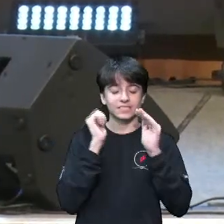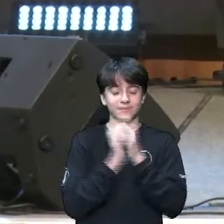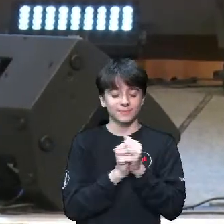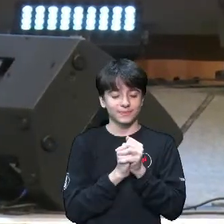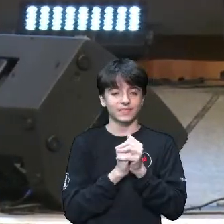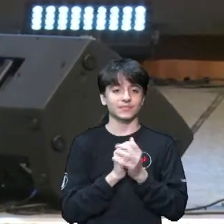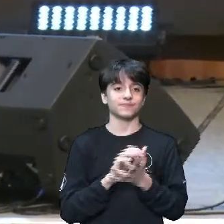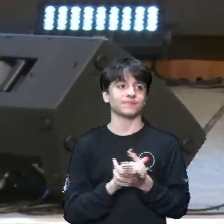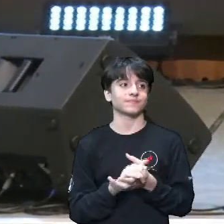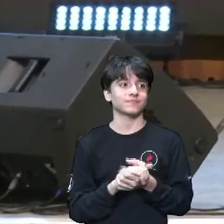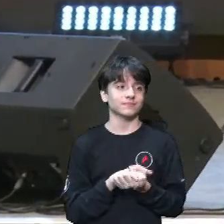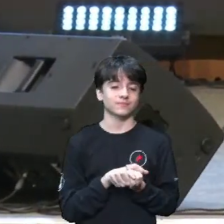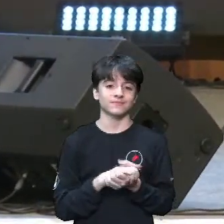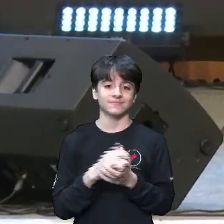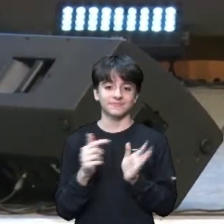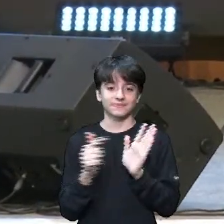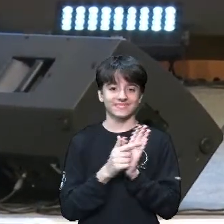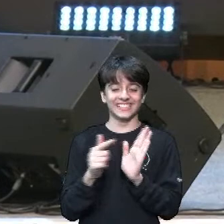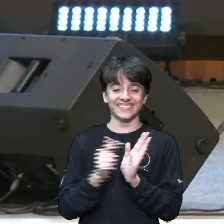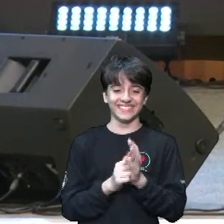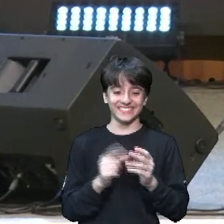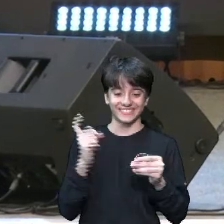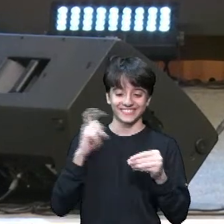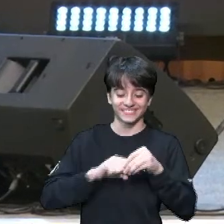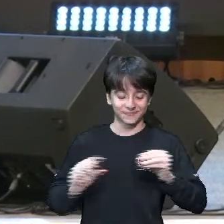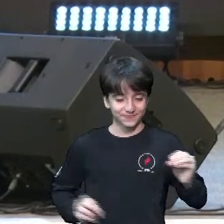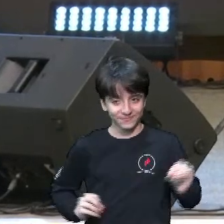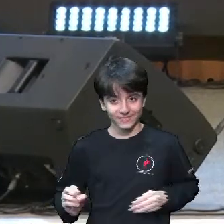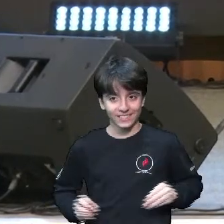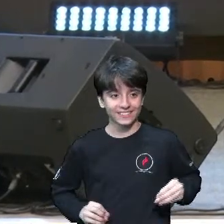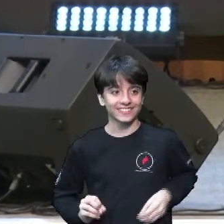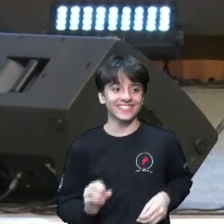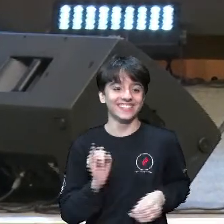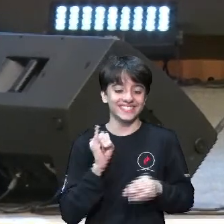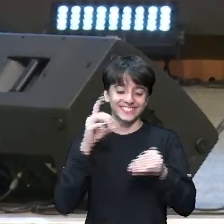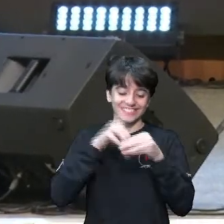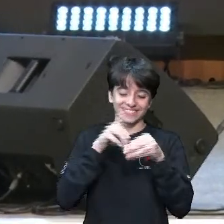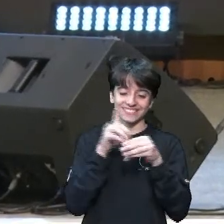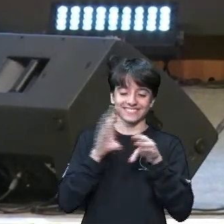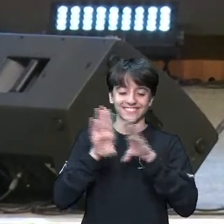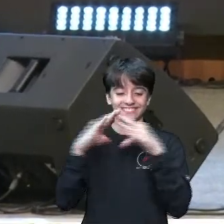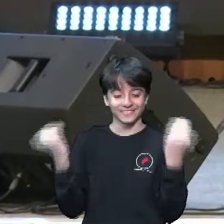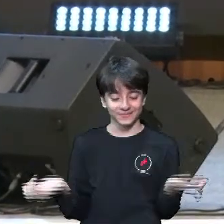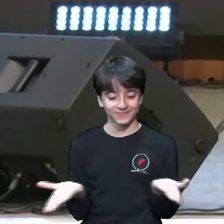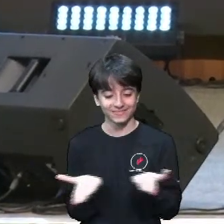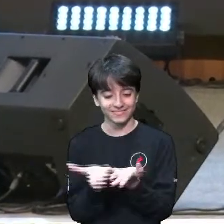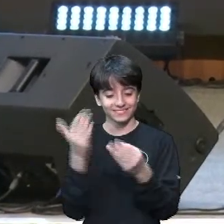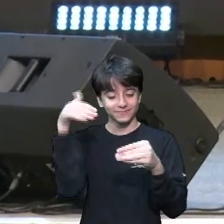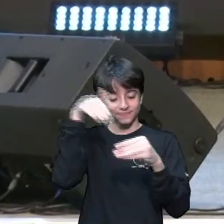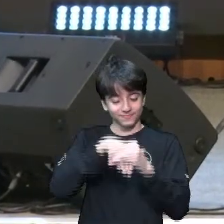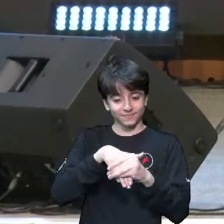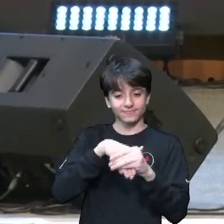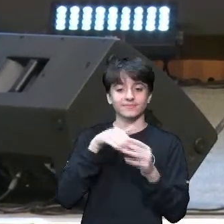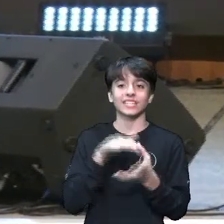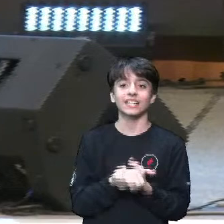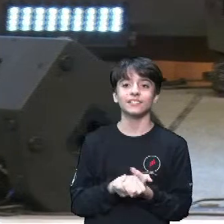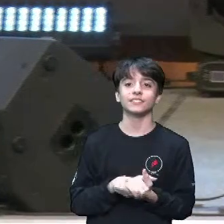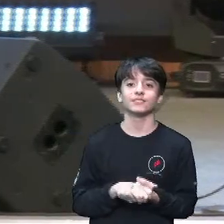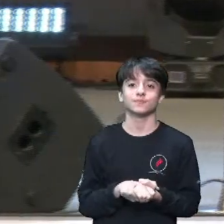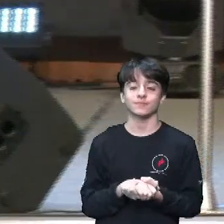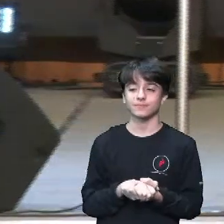Podem recolher os envelopes, por favor. Se você vai dizimar, você pode se dirigir aí ao gasofilácio.